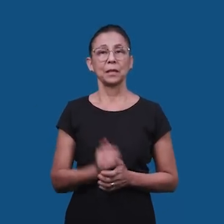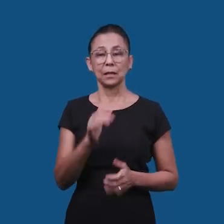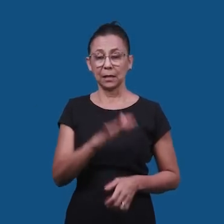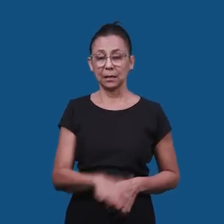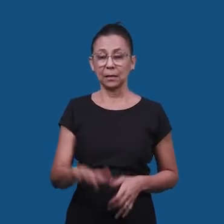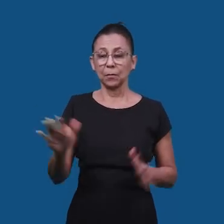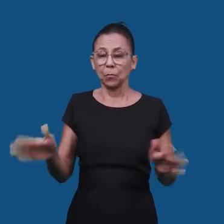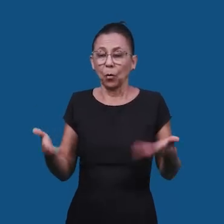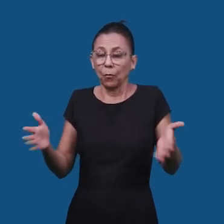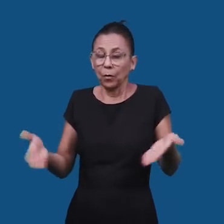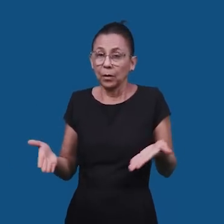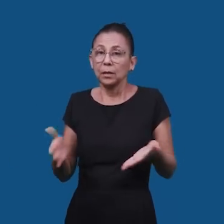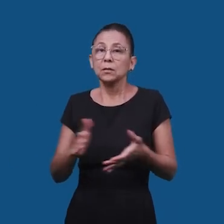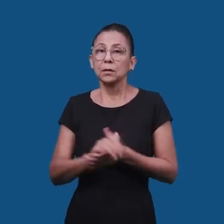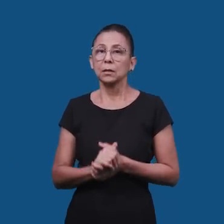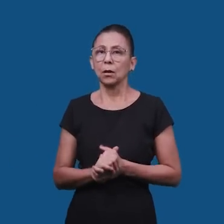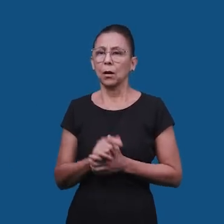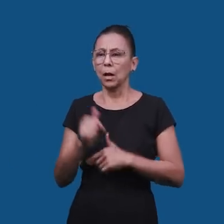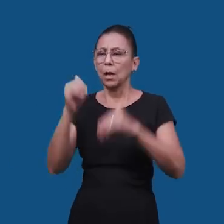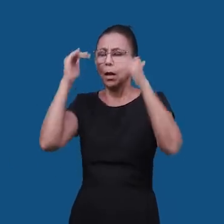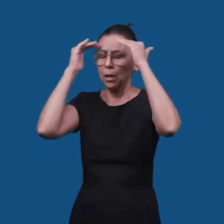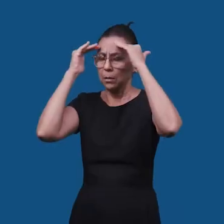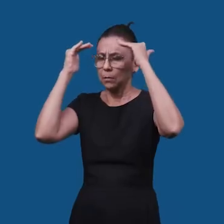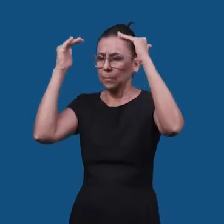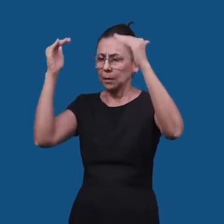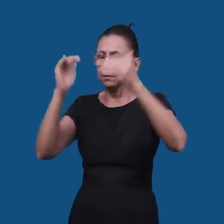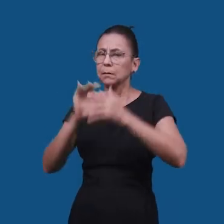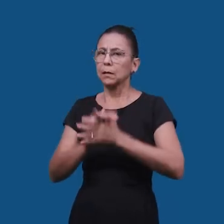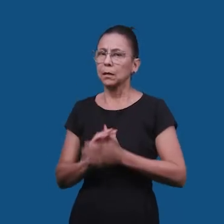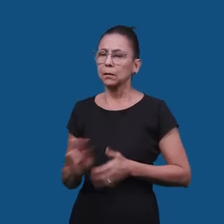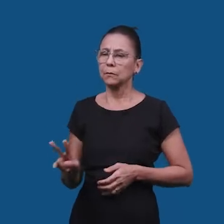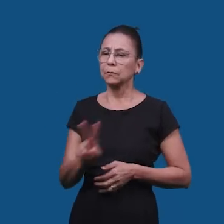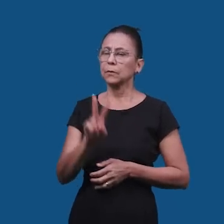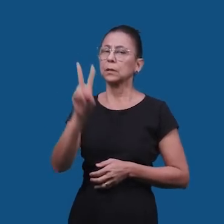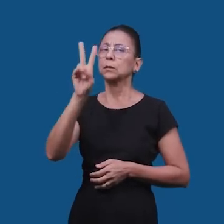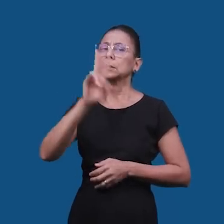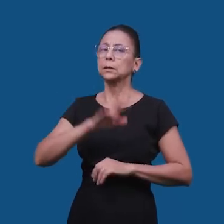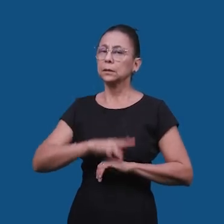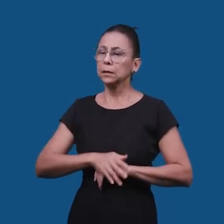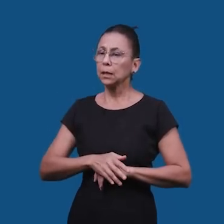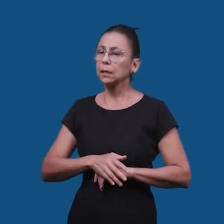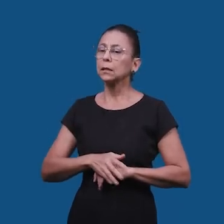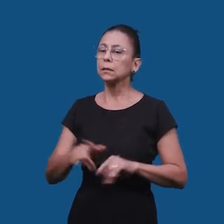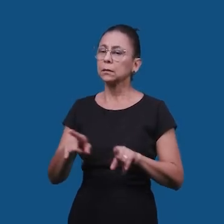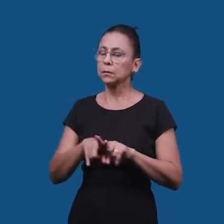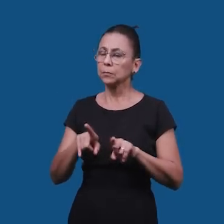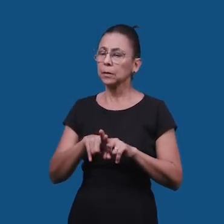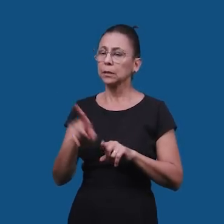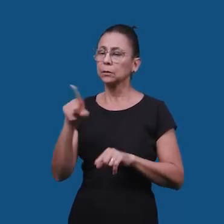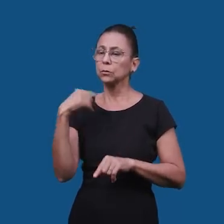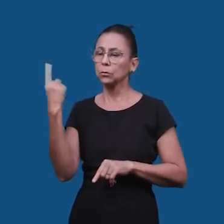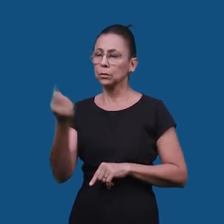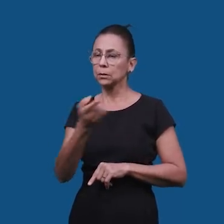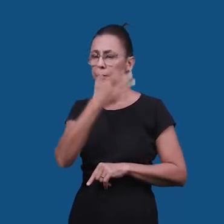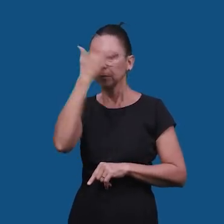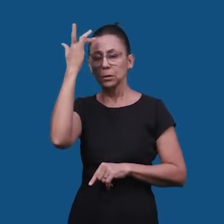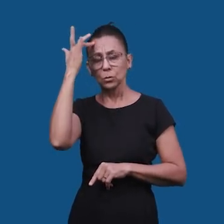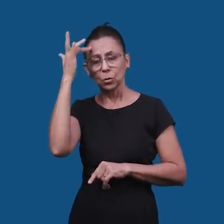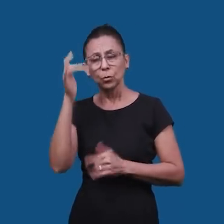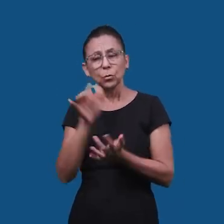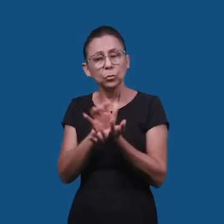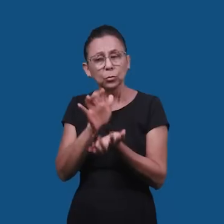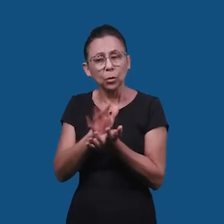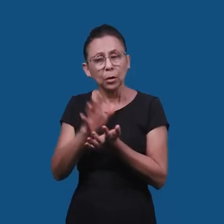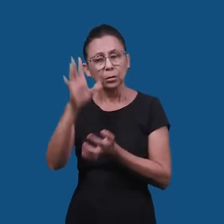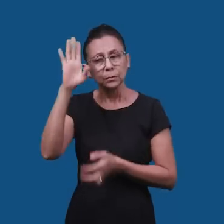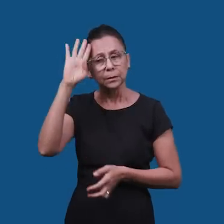né, desenvolvendo o respeito nas crianças e a valorização do idoso, a inclusão na igreja. E mesmo entre idosos, né,